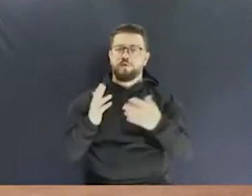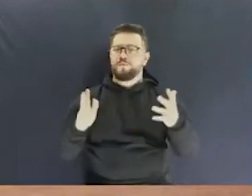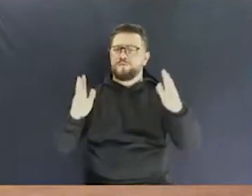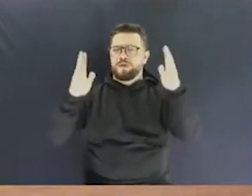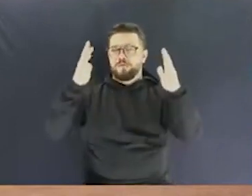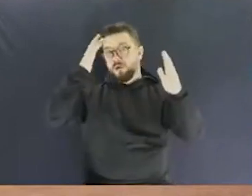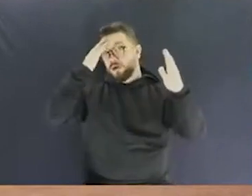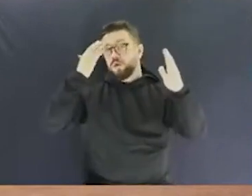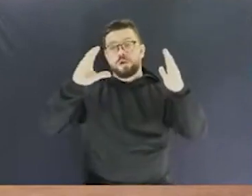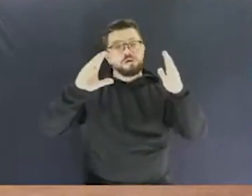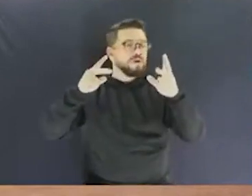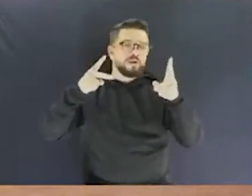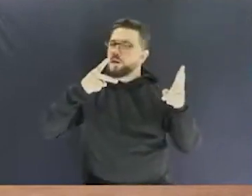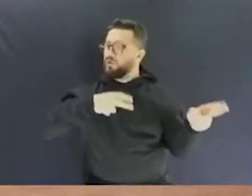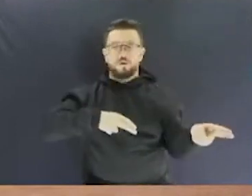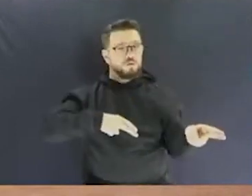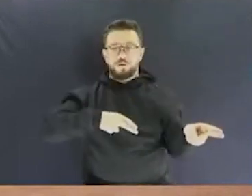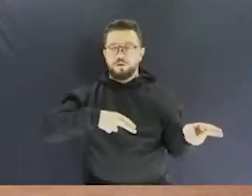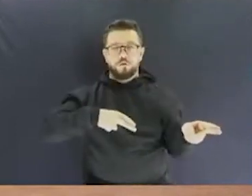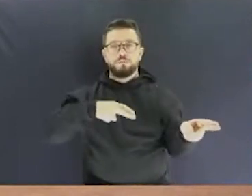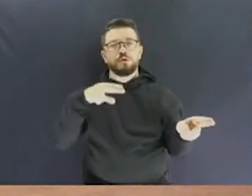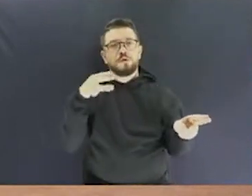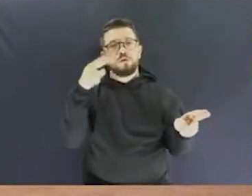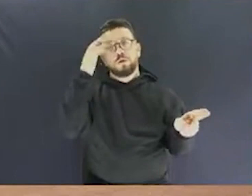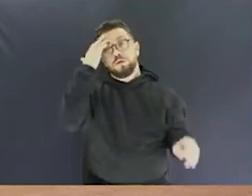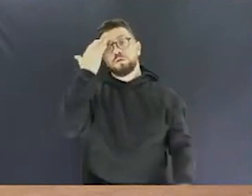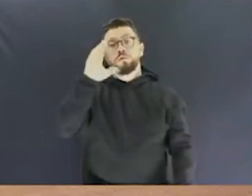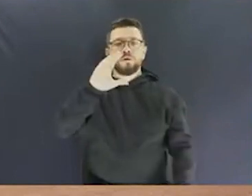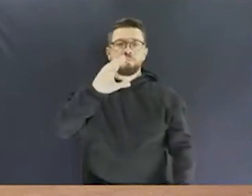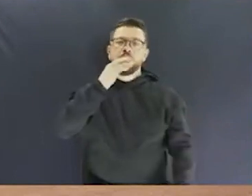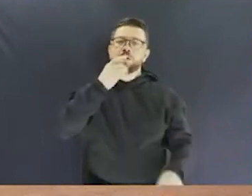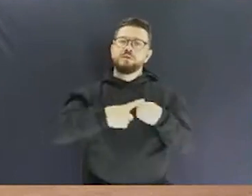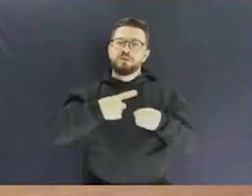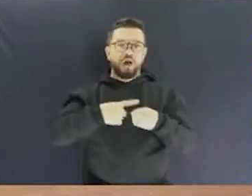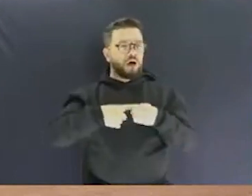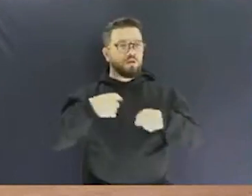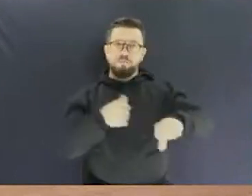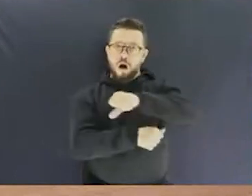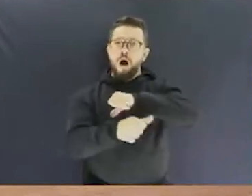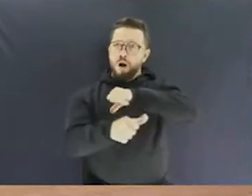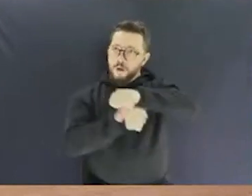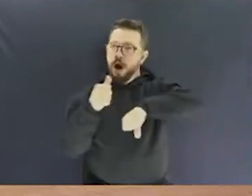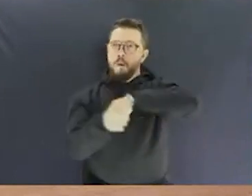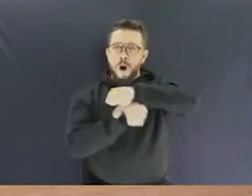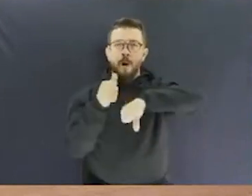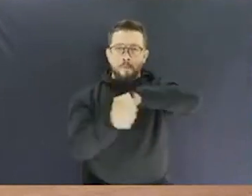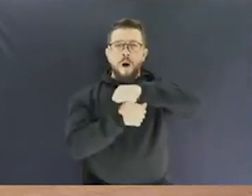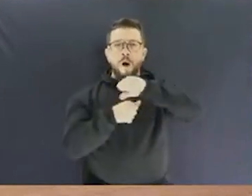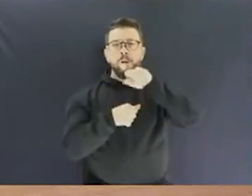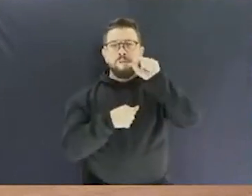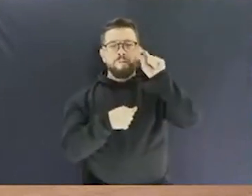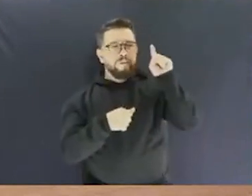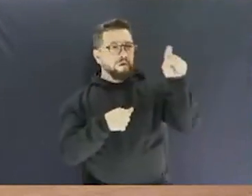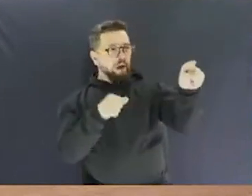Civil. A gente sabe que a cidade ela é dinâmica e ela é um ser vivo, né? Vai mudando. E agora, com essas questões do Rio Grande do Sul, se isso muda